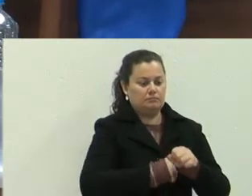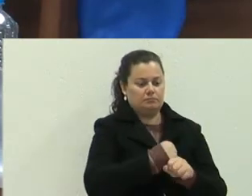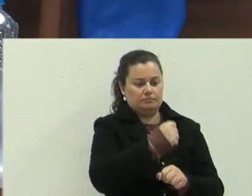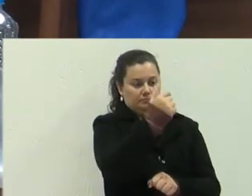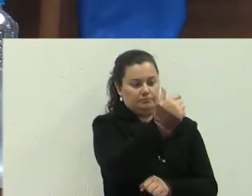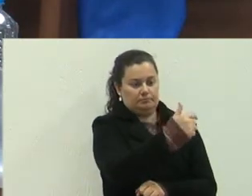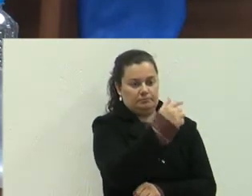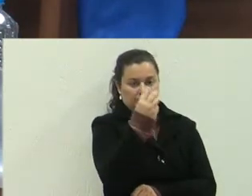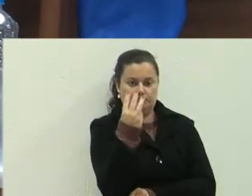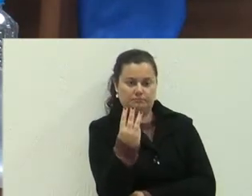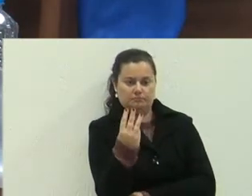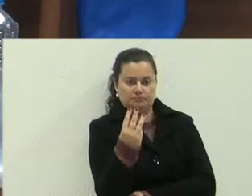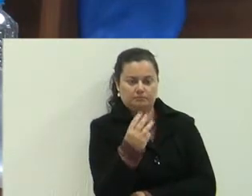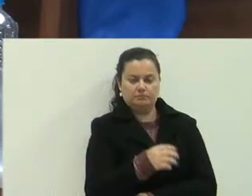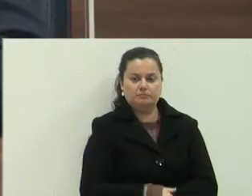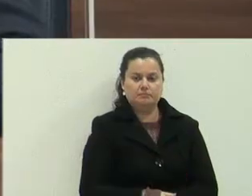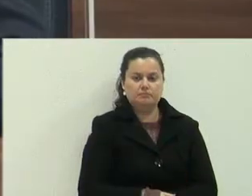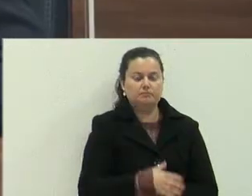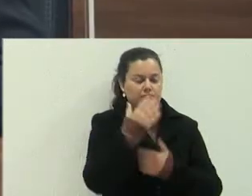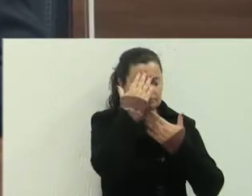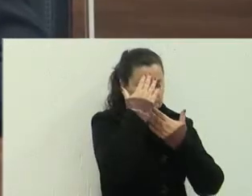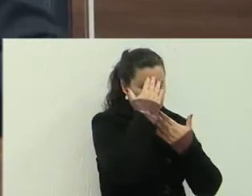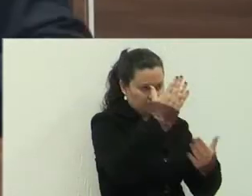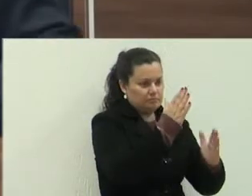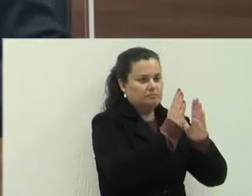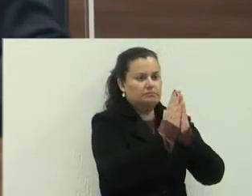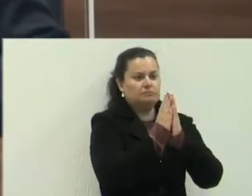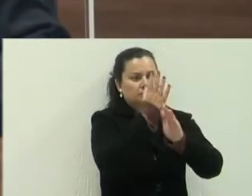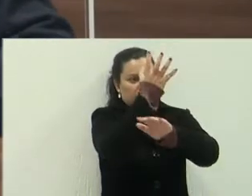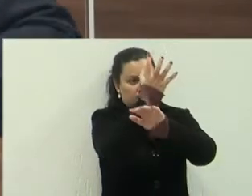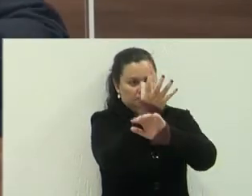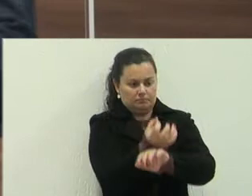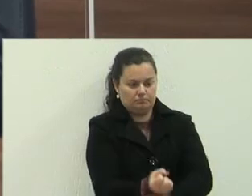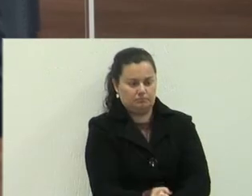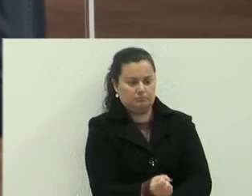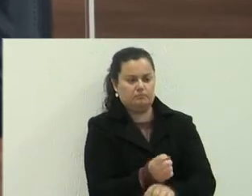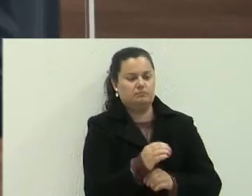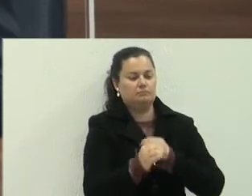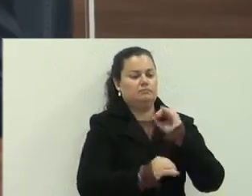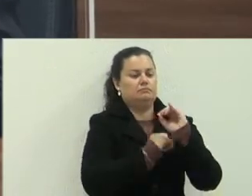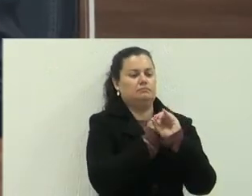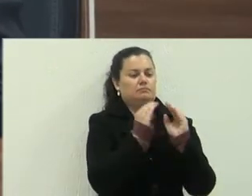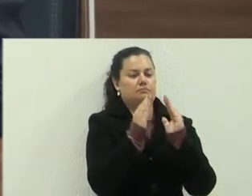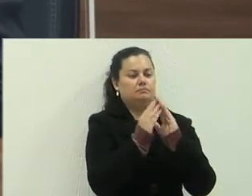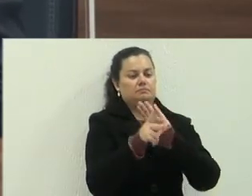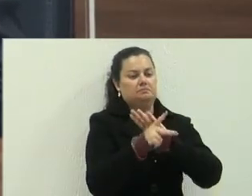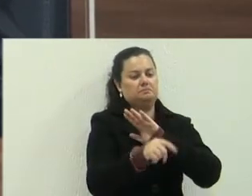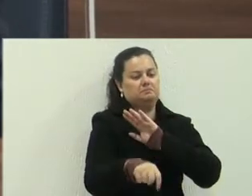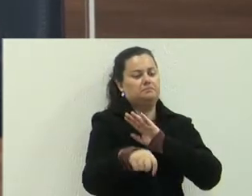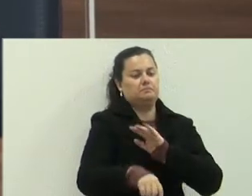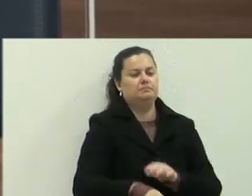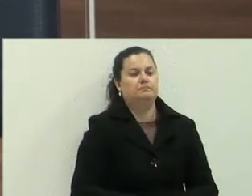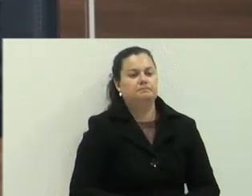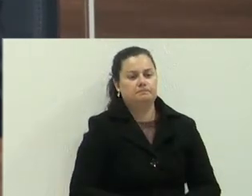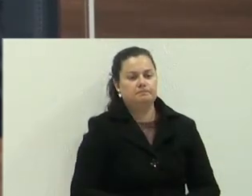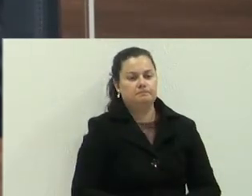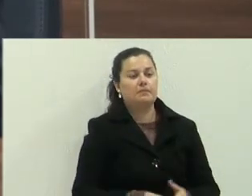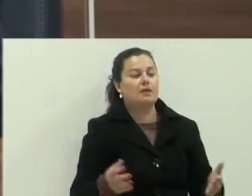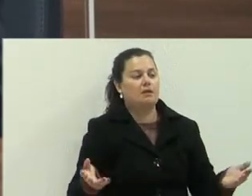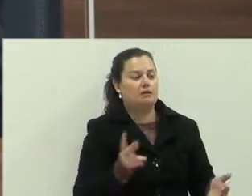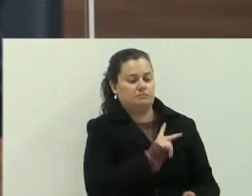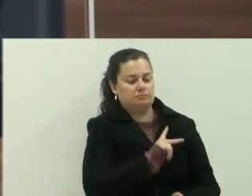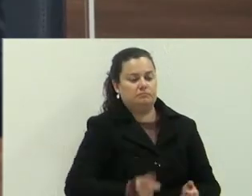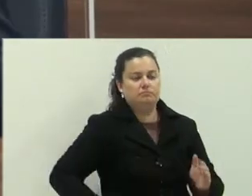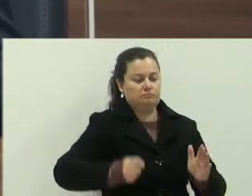outras providências. Obrigada. Solicito que baixe a Procuradoria-Geral da Casa. Neste momento, solicito aos vereadores